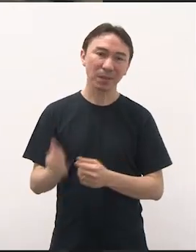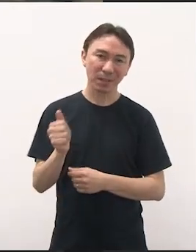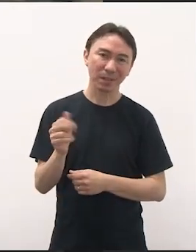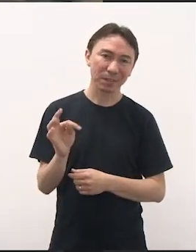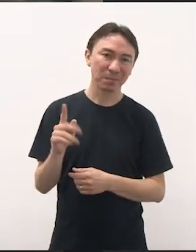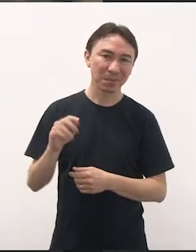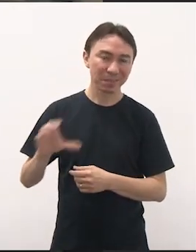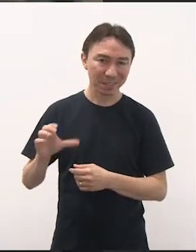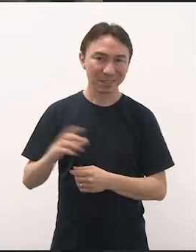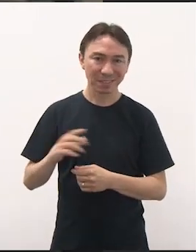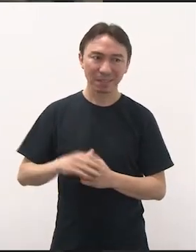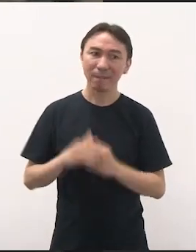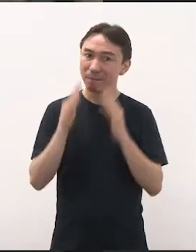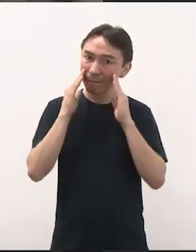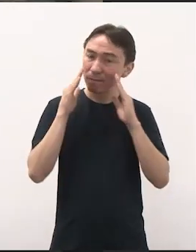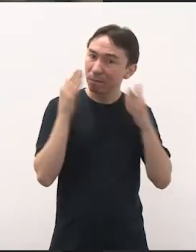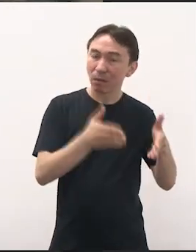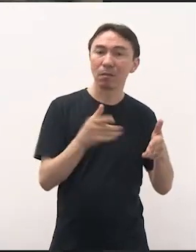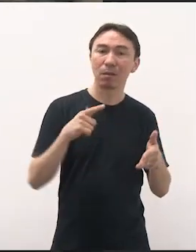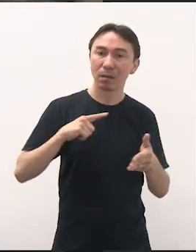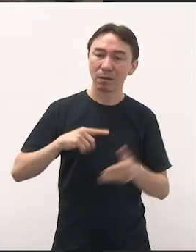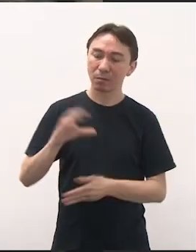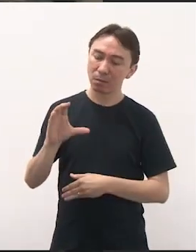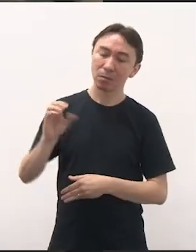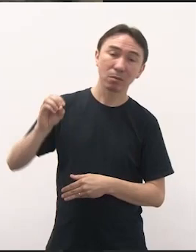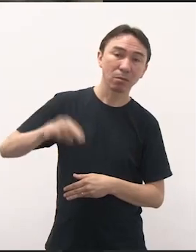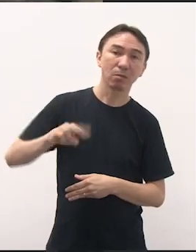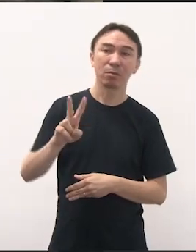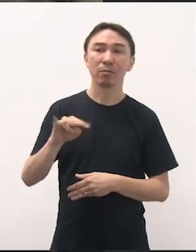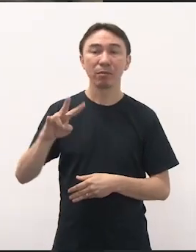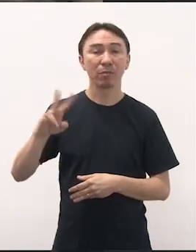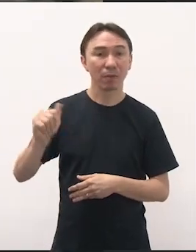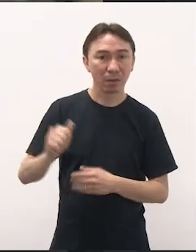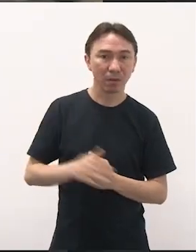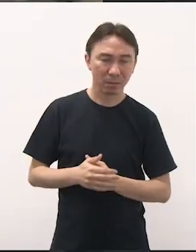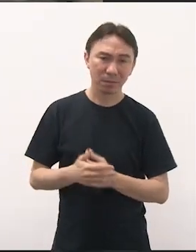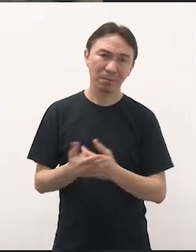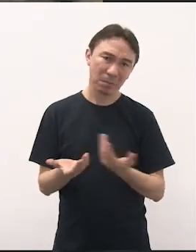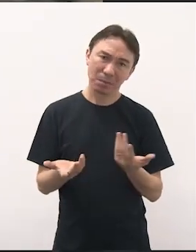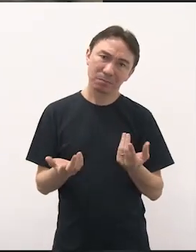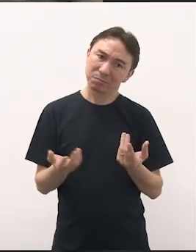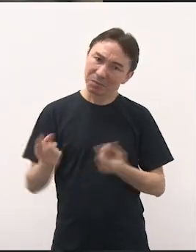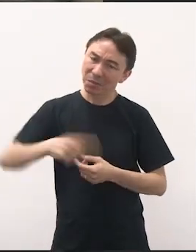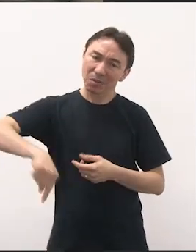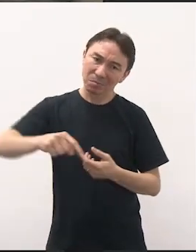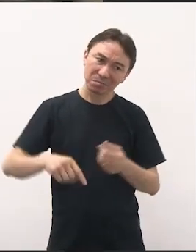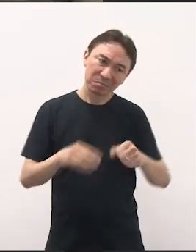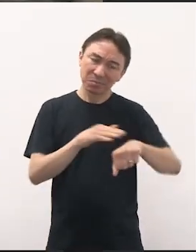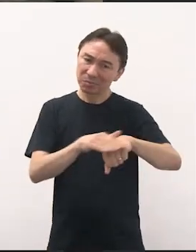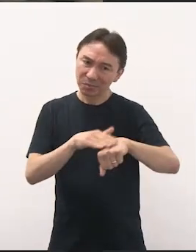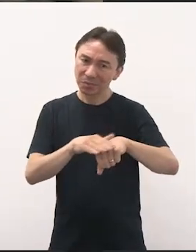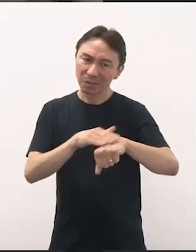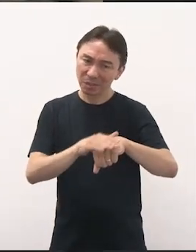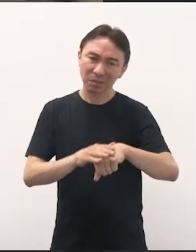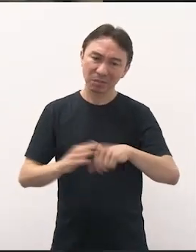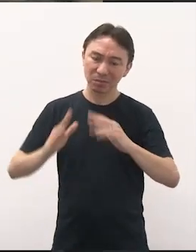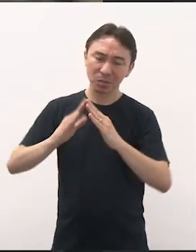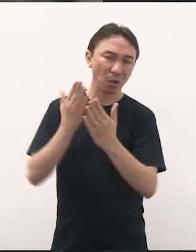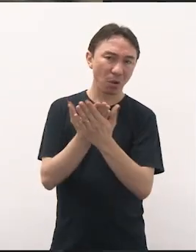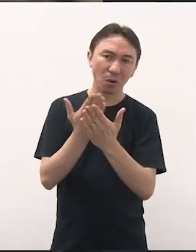que sempre tem esse cuidado de também conversar com toda a rede, para que vocês entendam, né, o